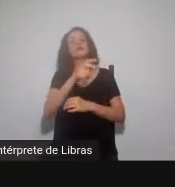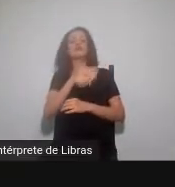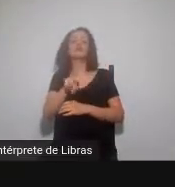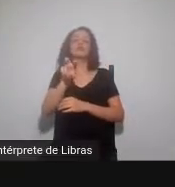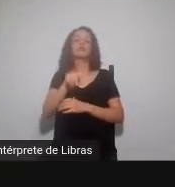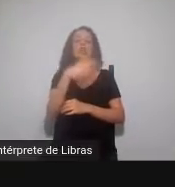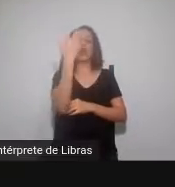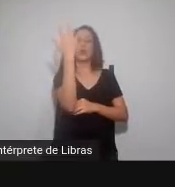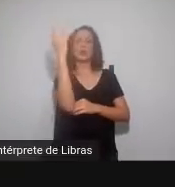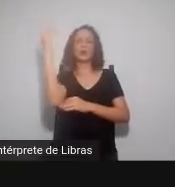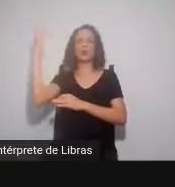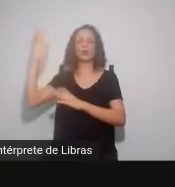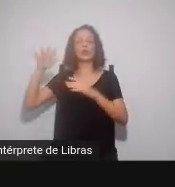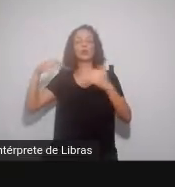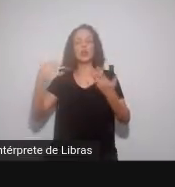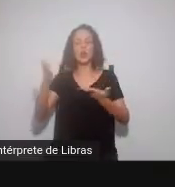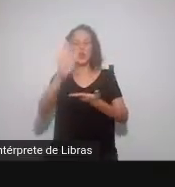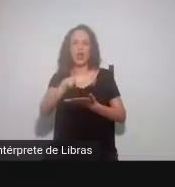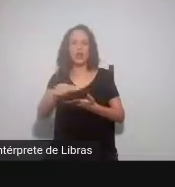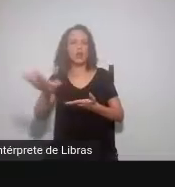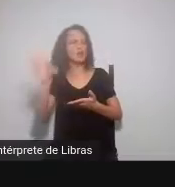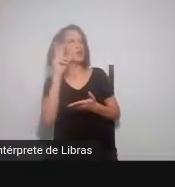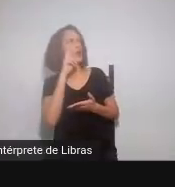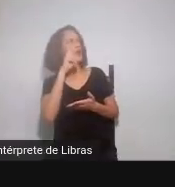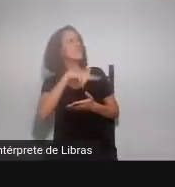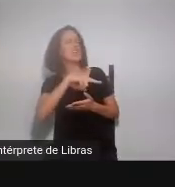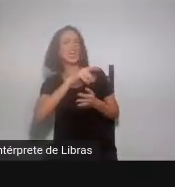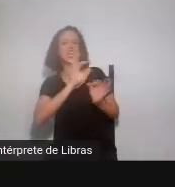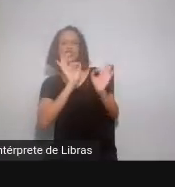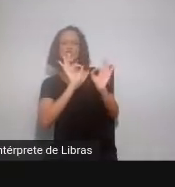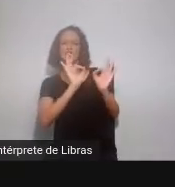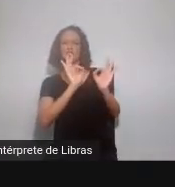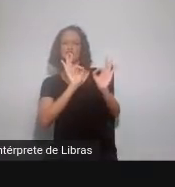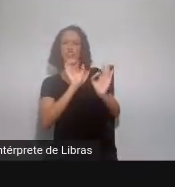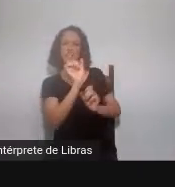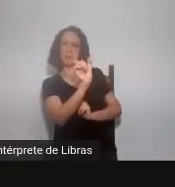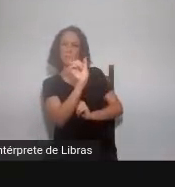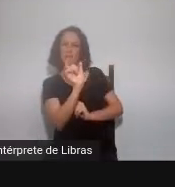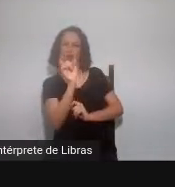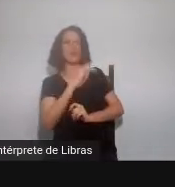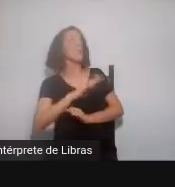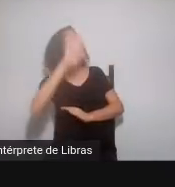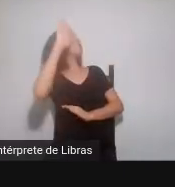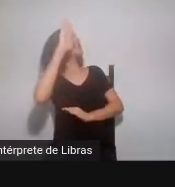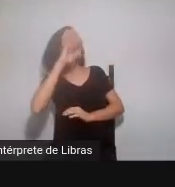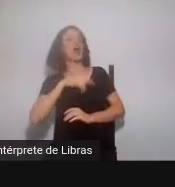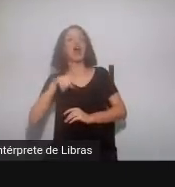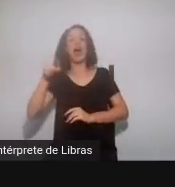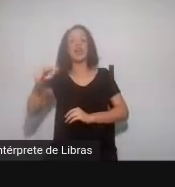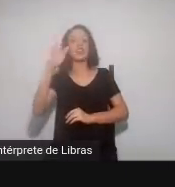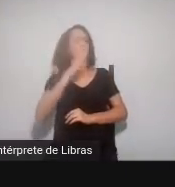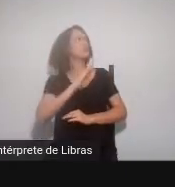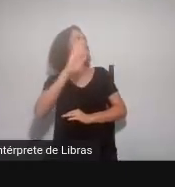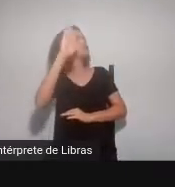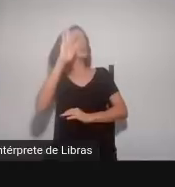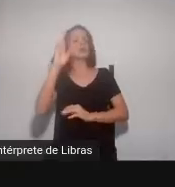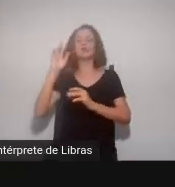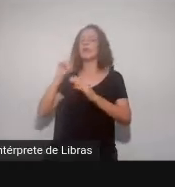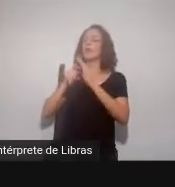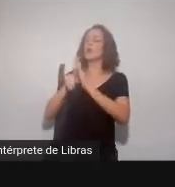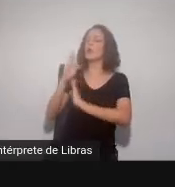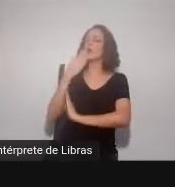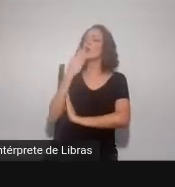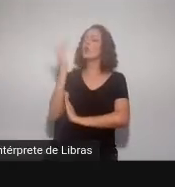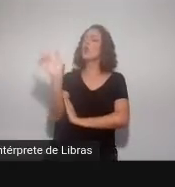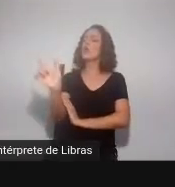palavra chique ou elegante, ela levanta a mão. Foi lá, o menino levantou a mão, a Cíntia, a professora, disse assim: Qual é a palavra que você